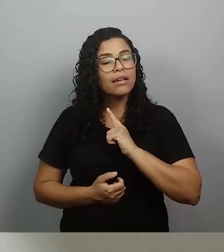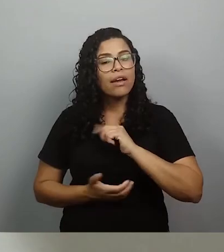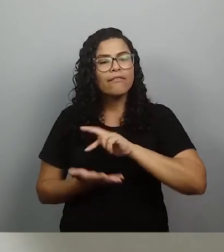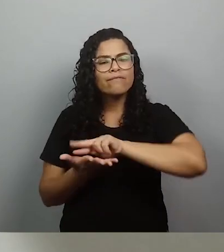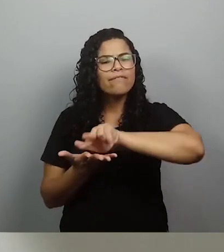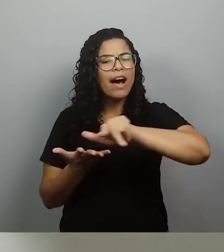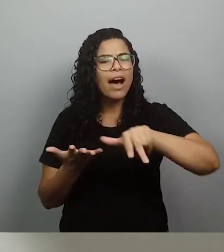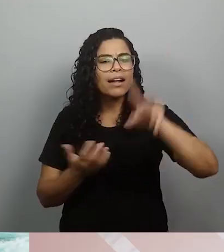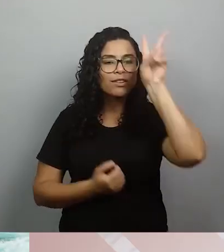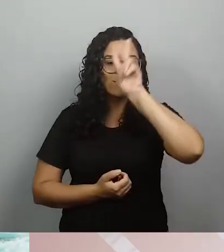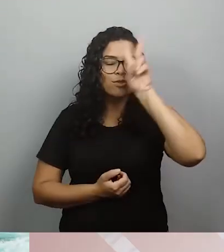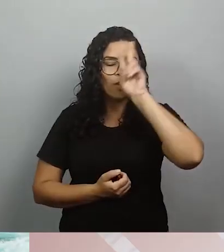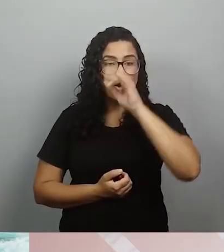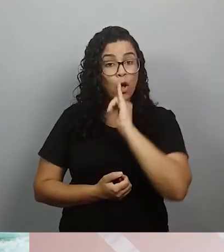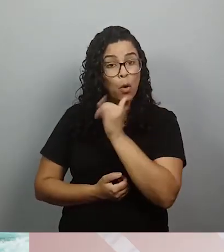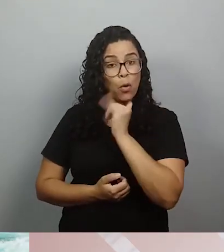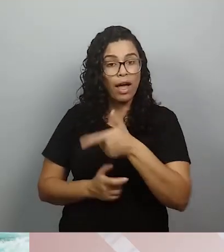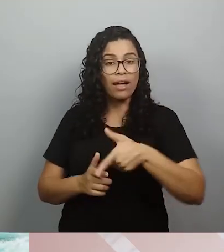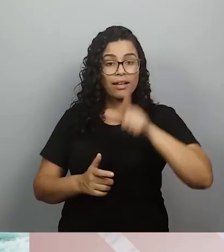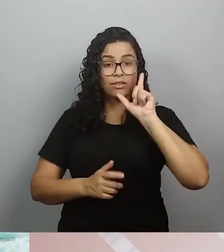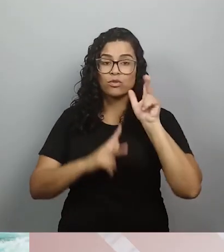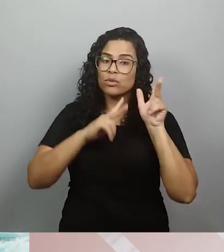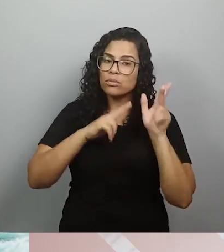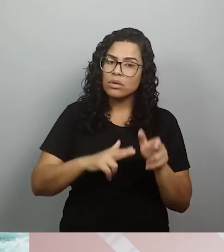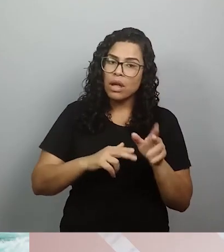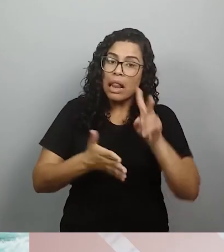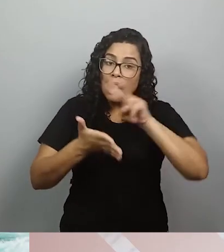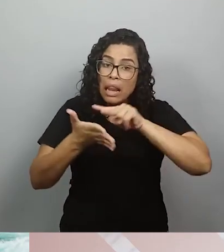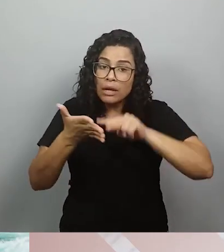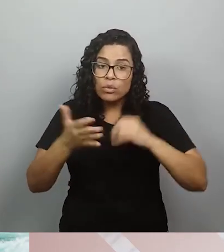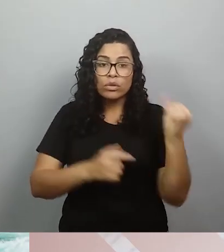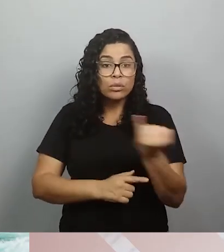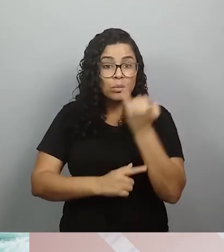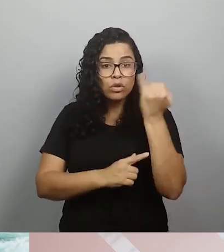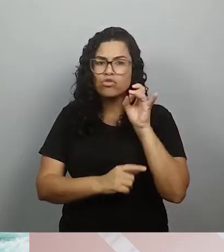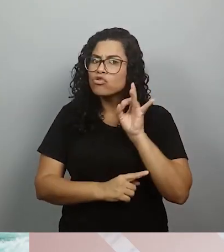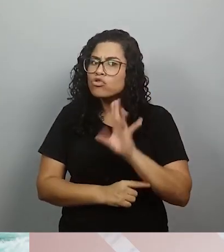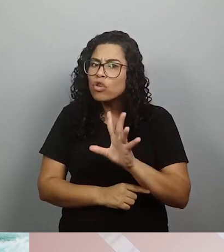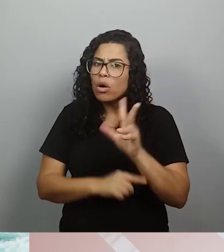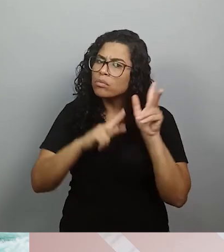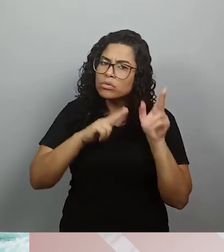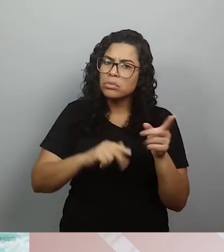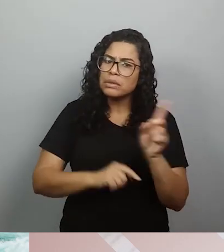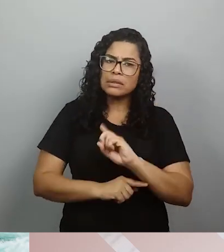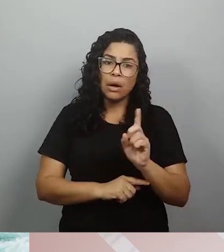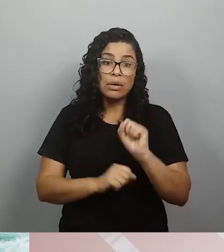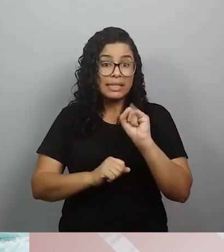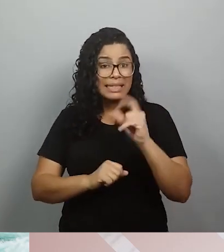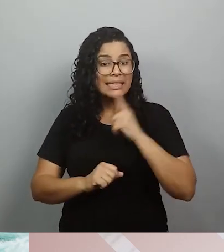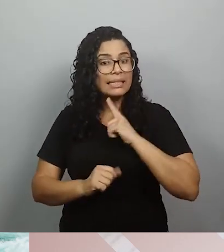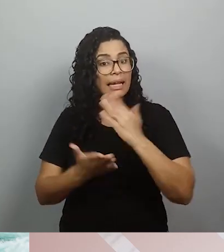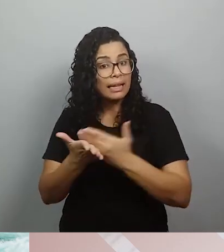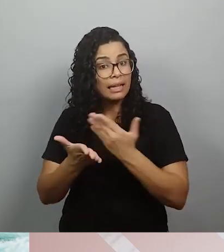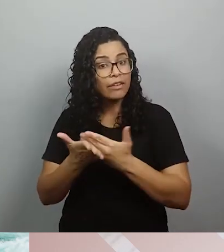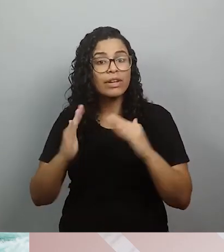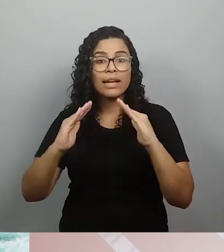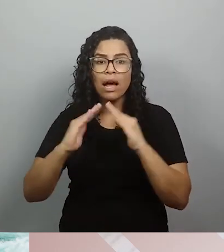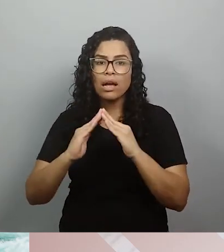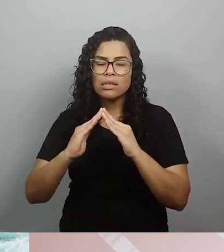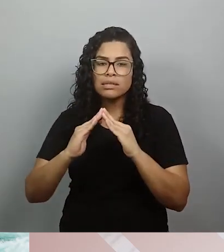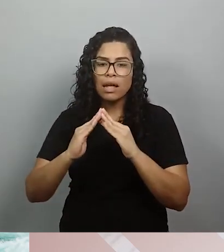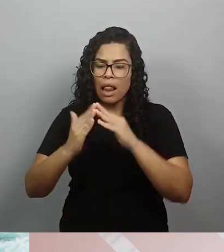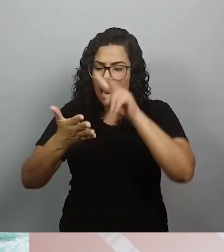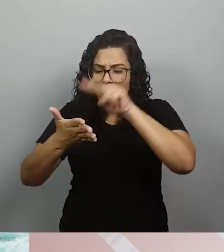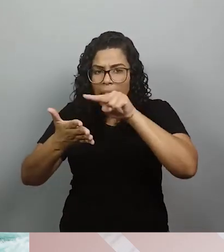contar antes de dormir. A leitura é importante não apenas na hora de dormir. Se vocês tiverem livros em casa,